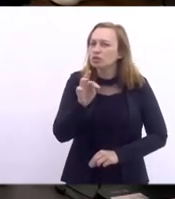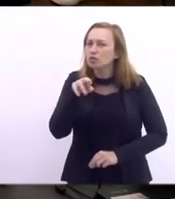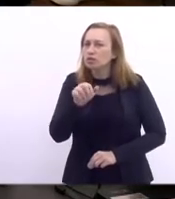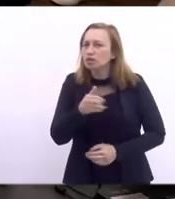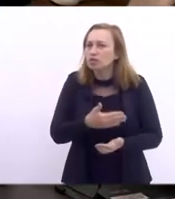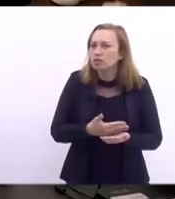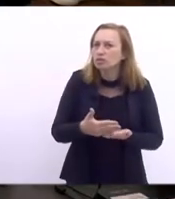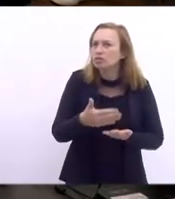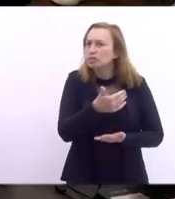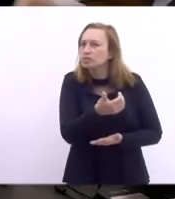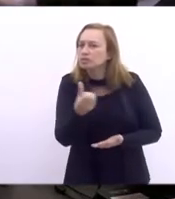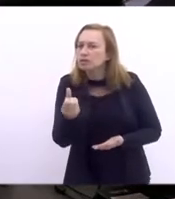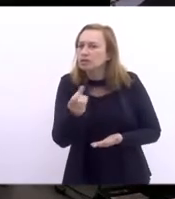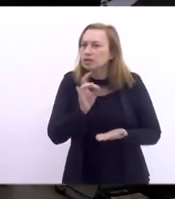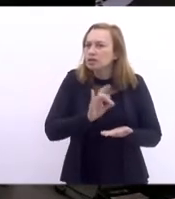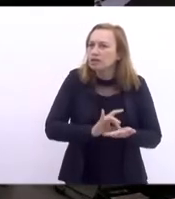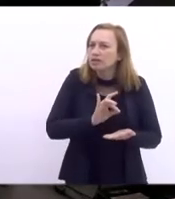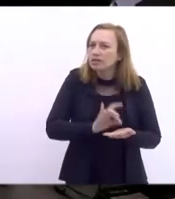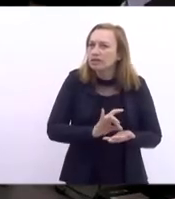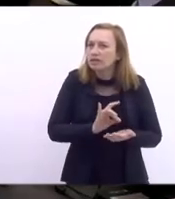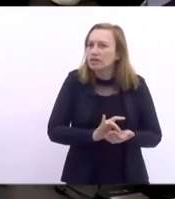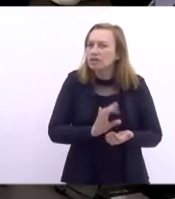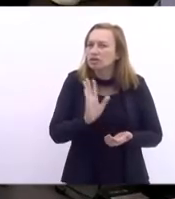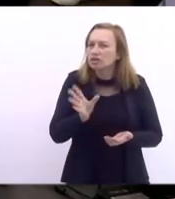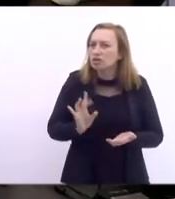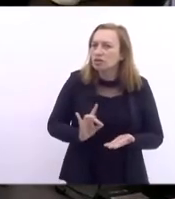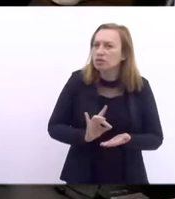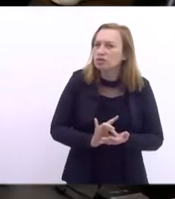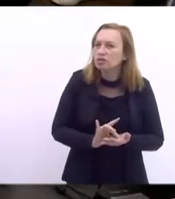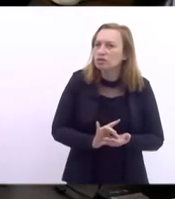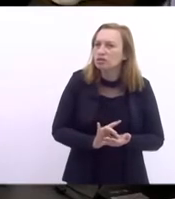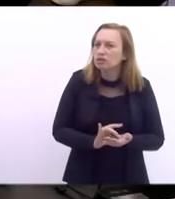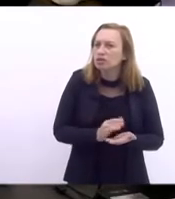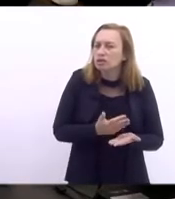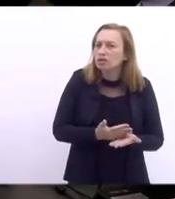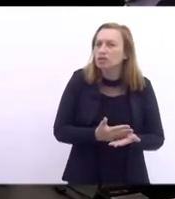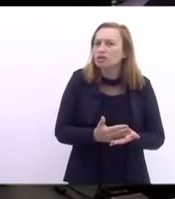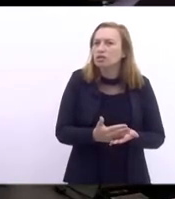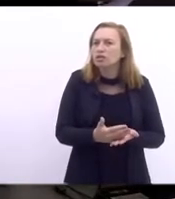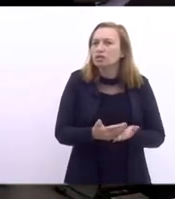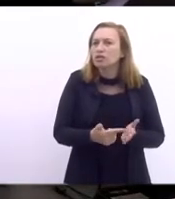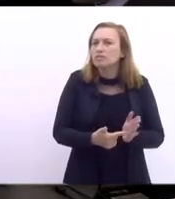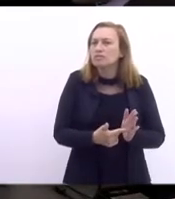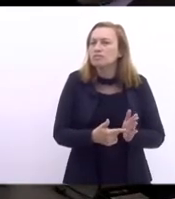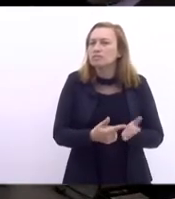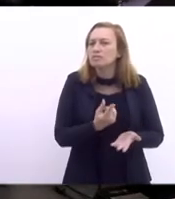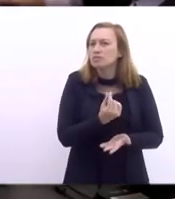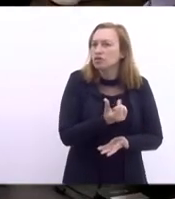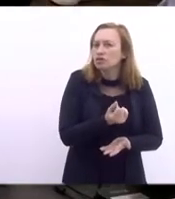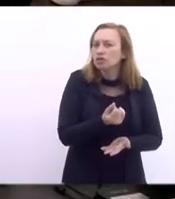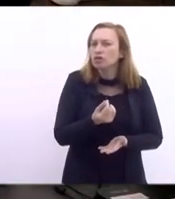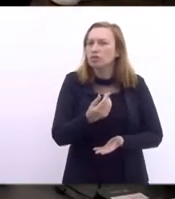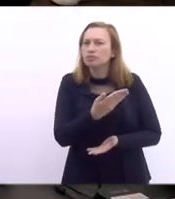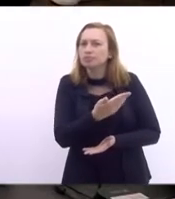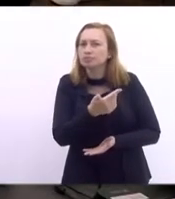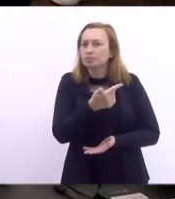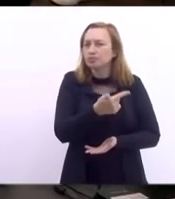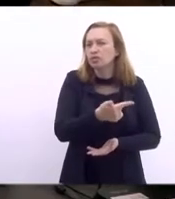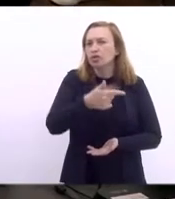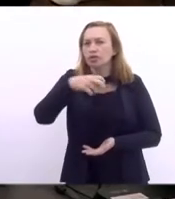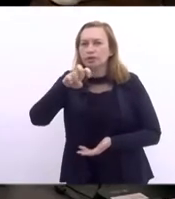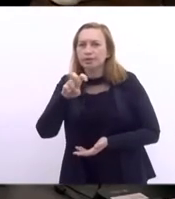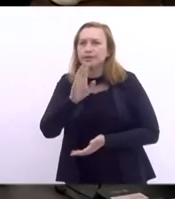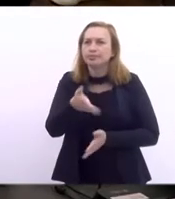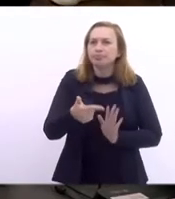2016 na verdade ela já era originária de uma apontamento que teve nas contas de 2015 né já